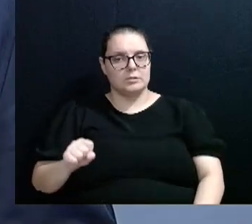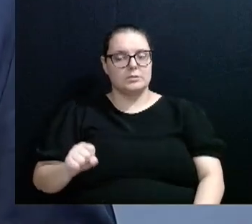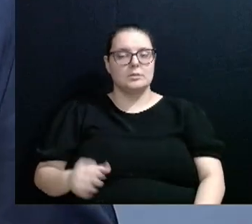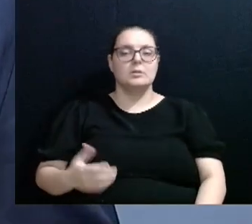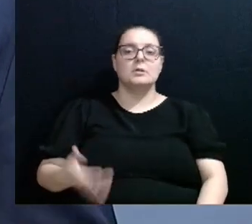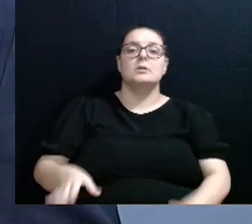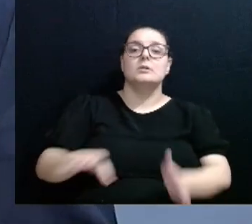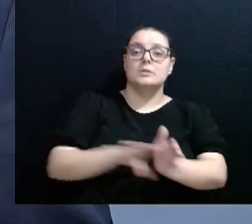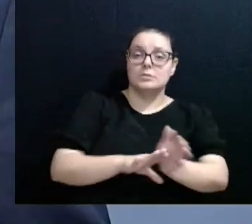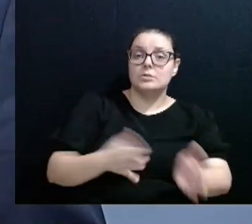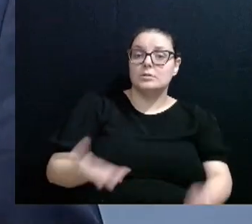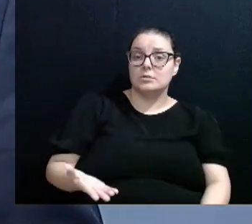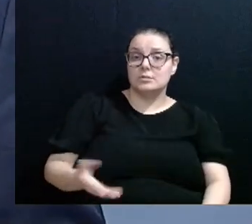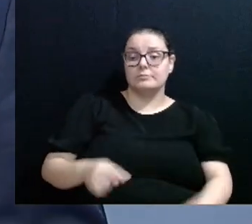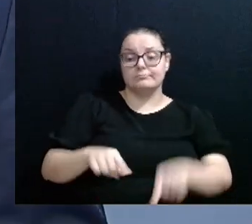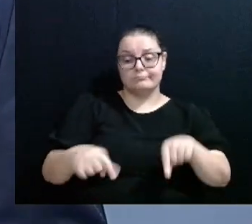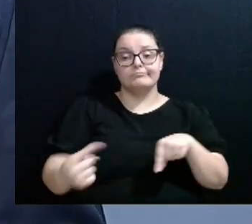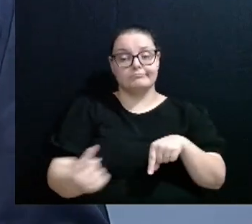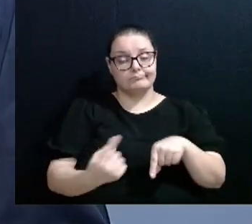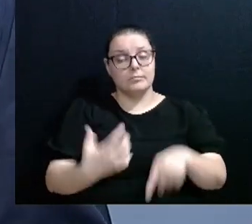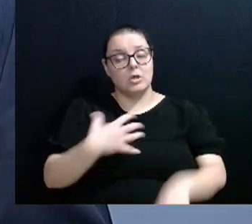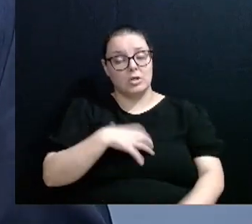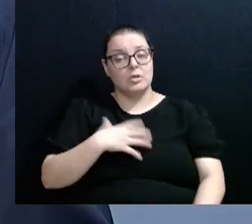gabinete também de uma forma